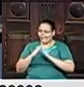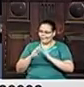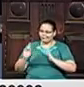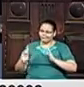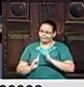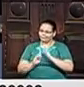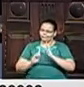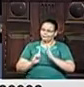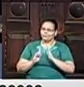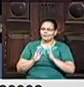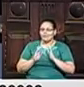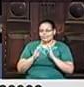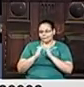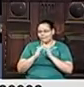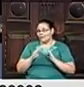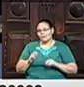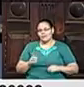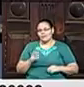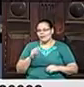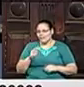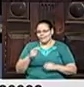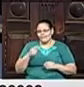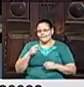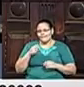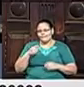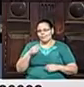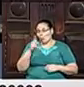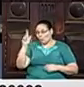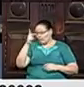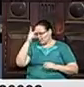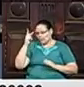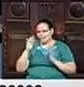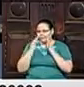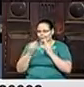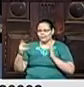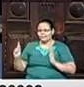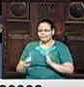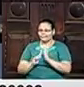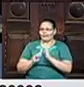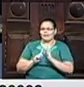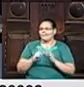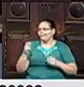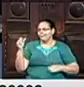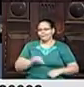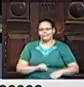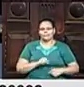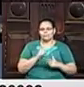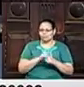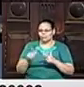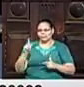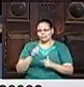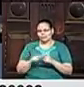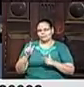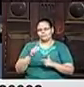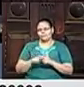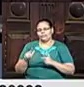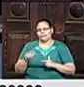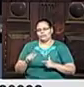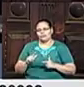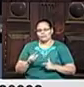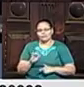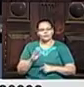imóveis, a pressão será muito maior. Mas, reitero, com a economia que será